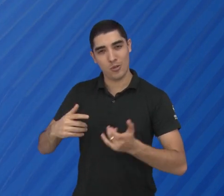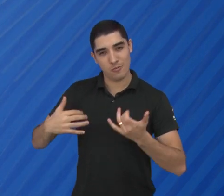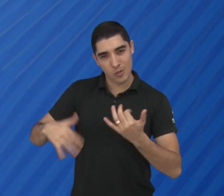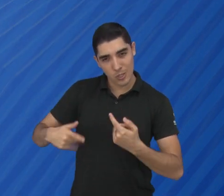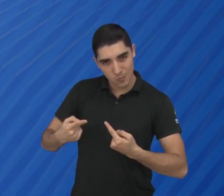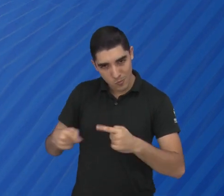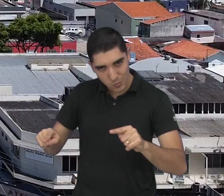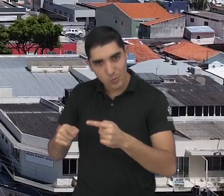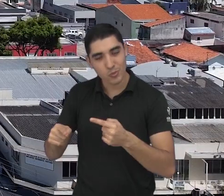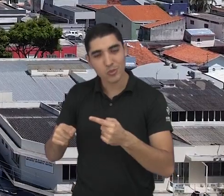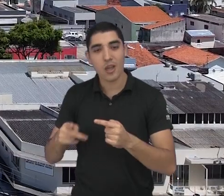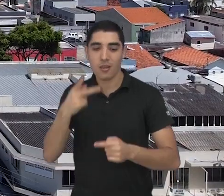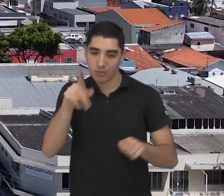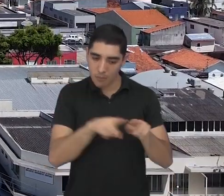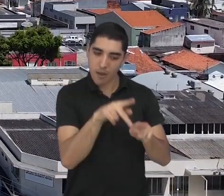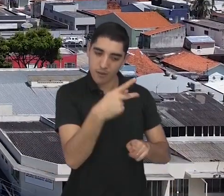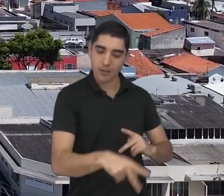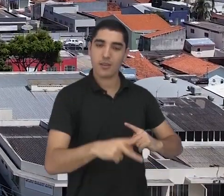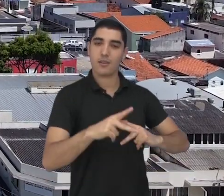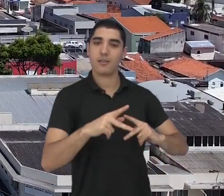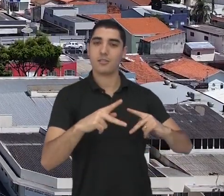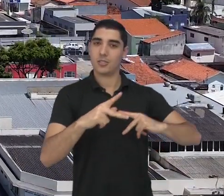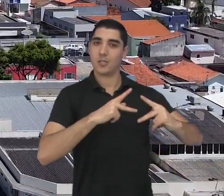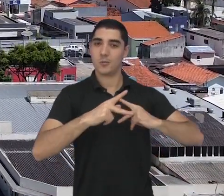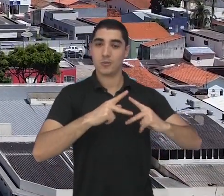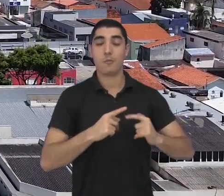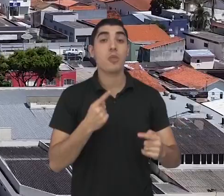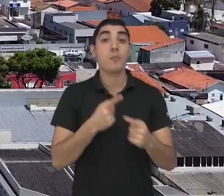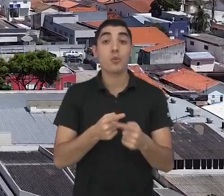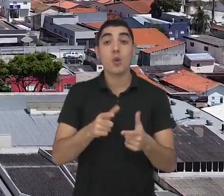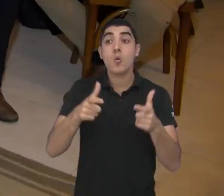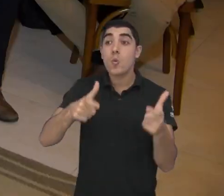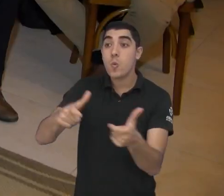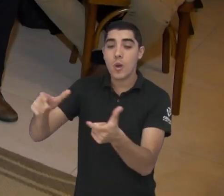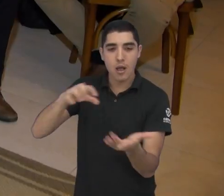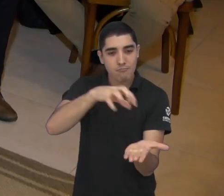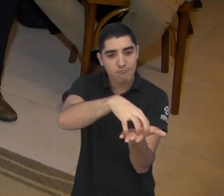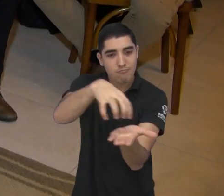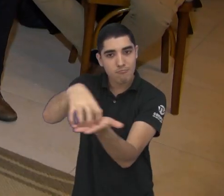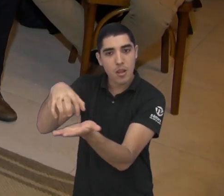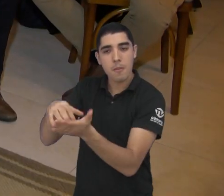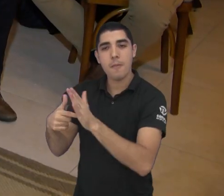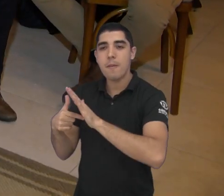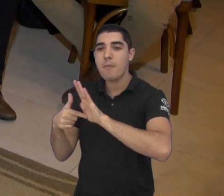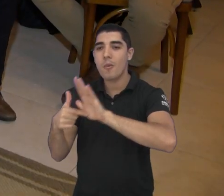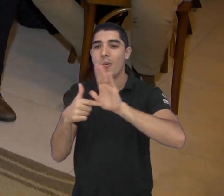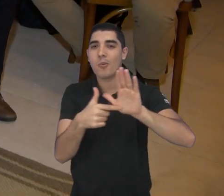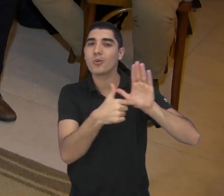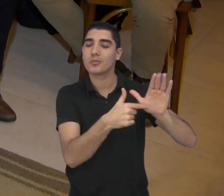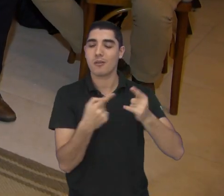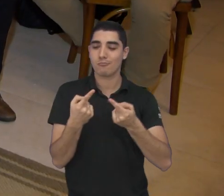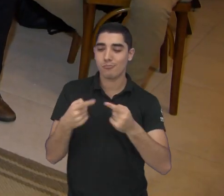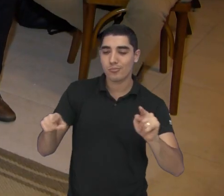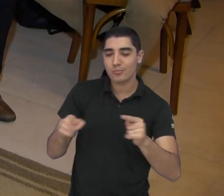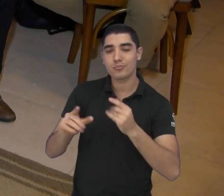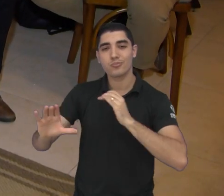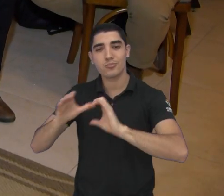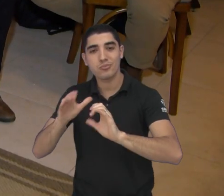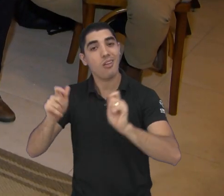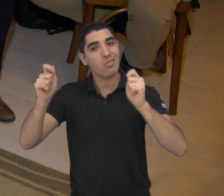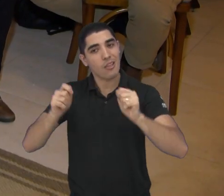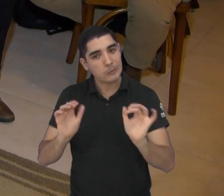data municipal. Uma forma de criar espaços públicos para que as apresentações musicais